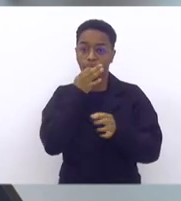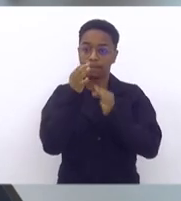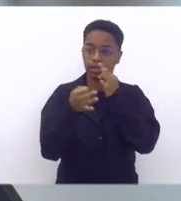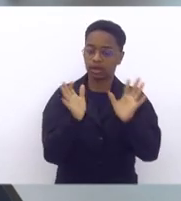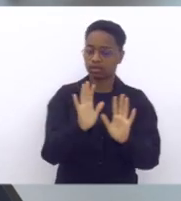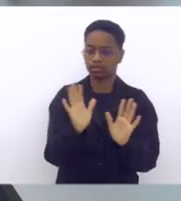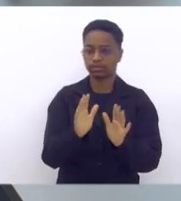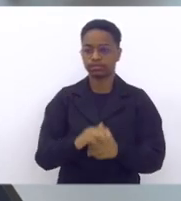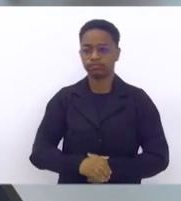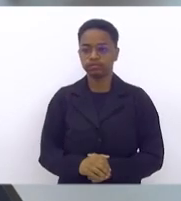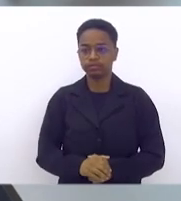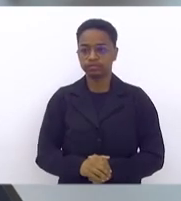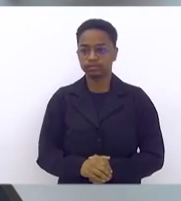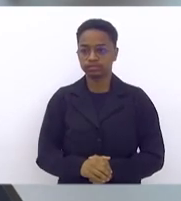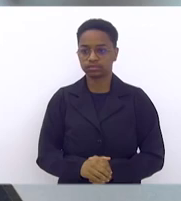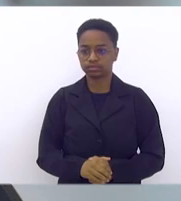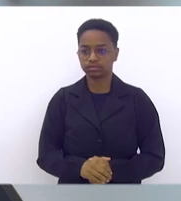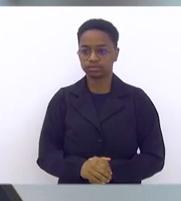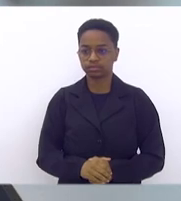isso.